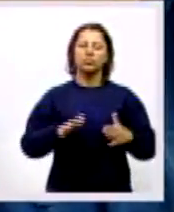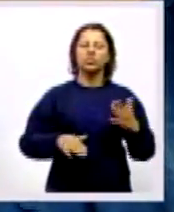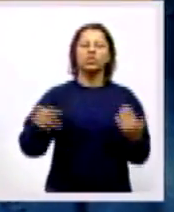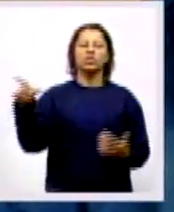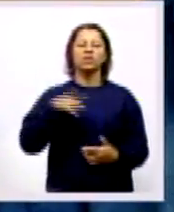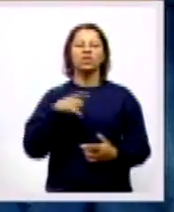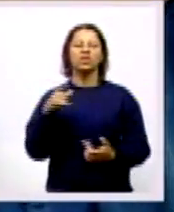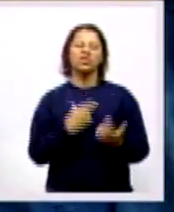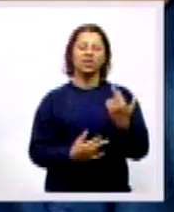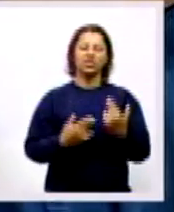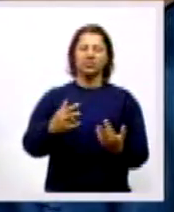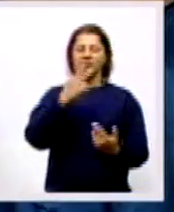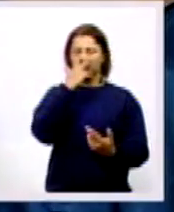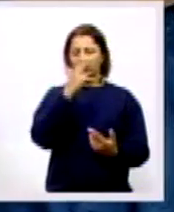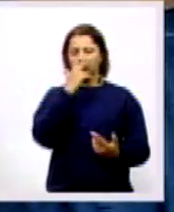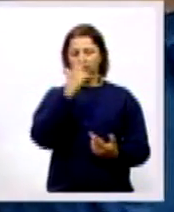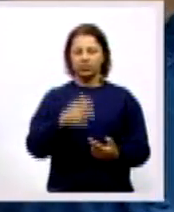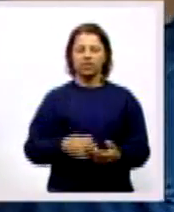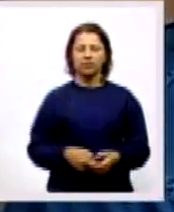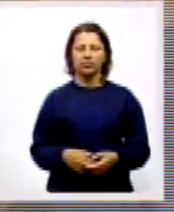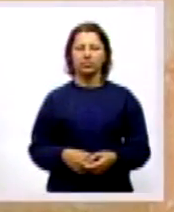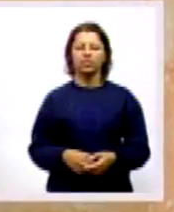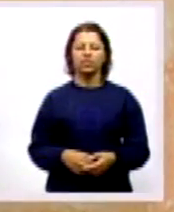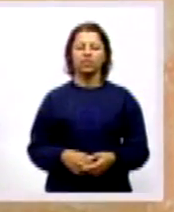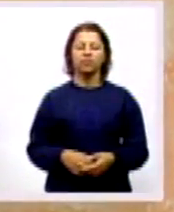algumas semelhanças também.